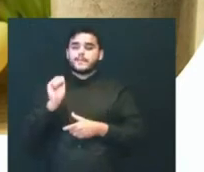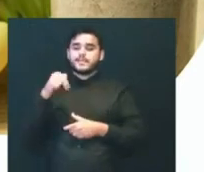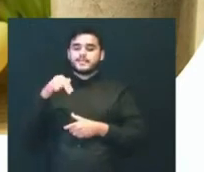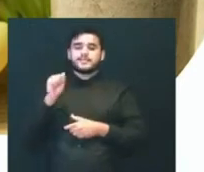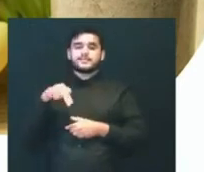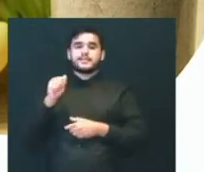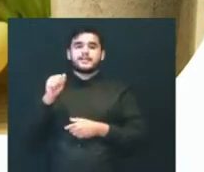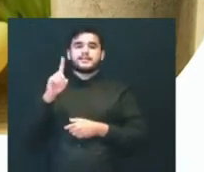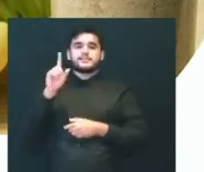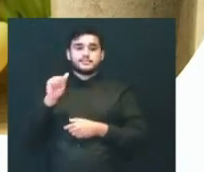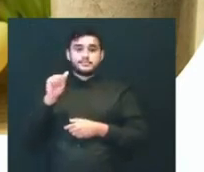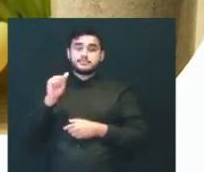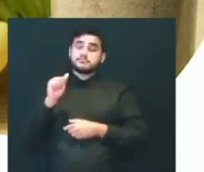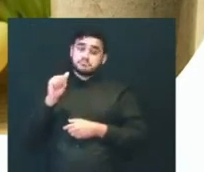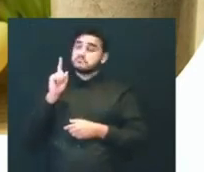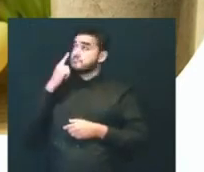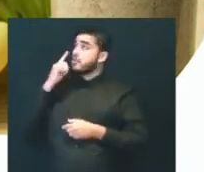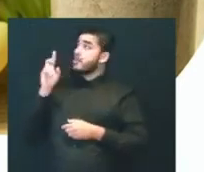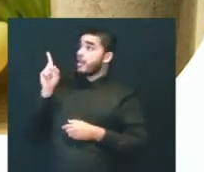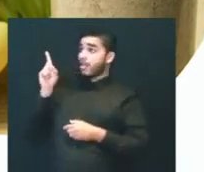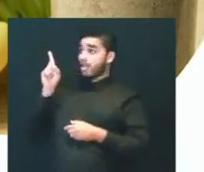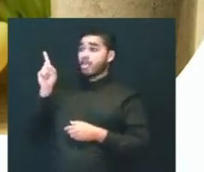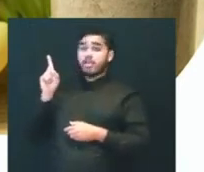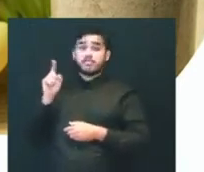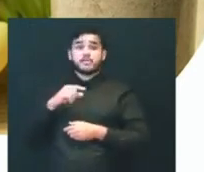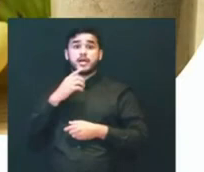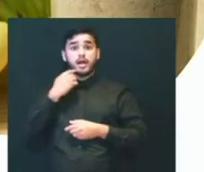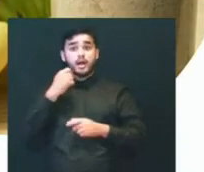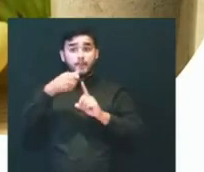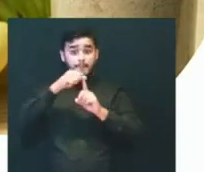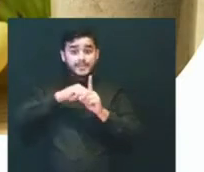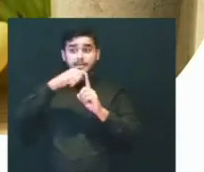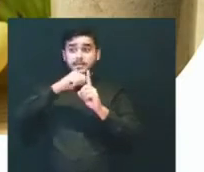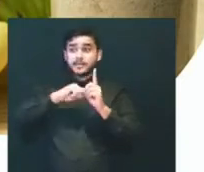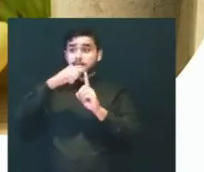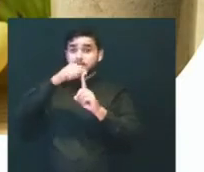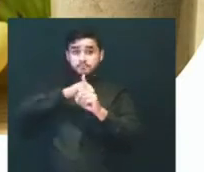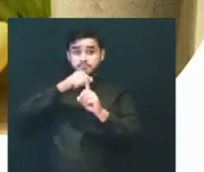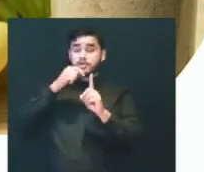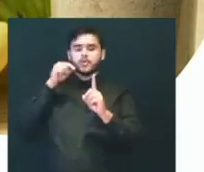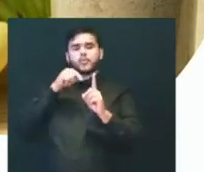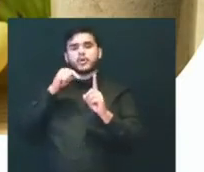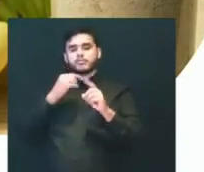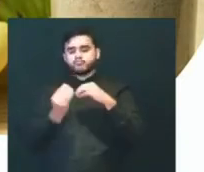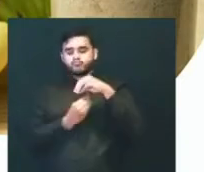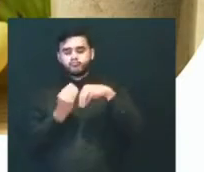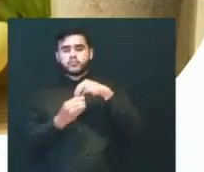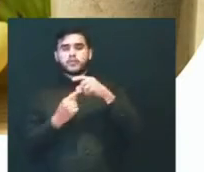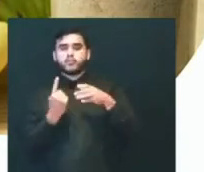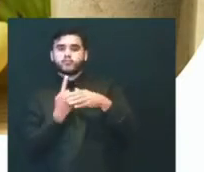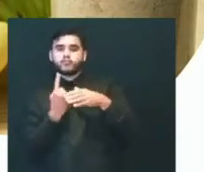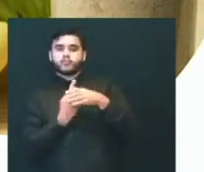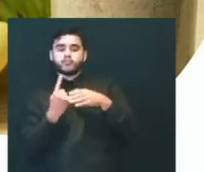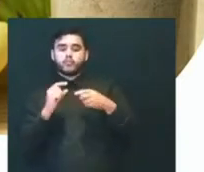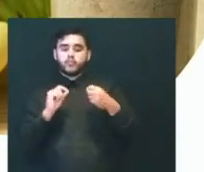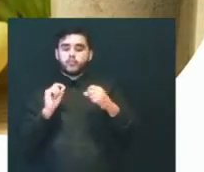com pasta de amendoim. E essa vitamina de banana, ela é a fruta, é a banana,